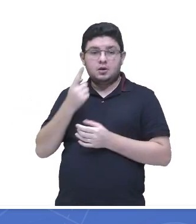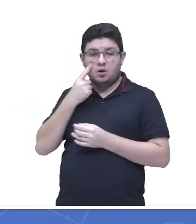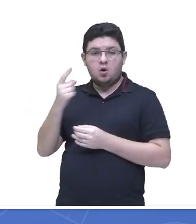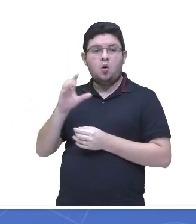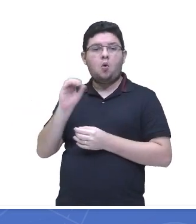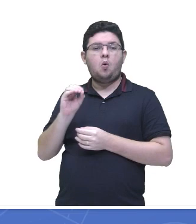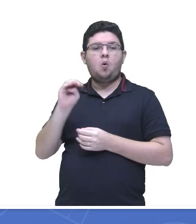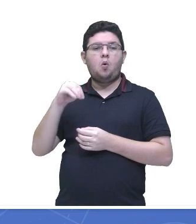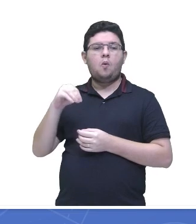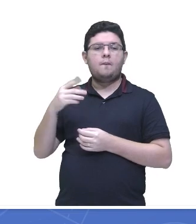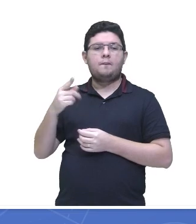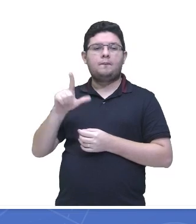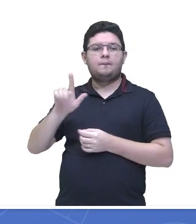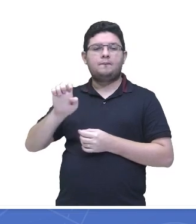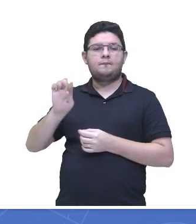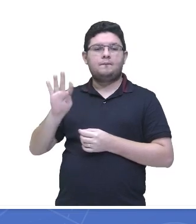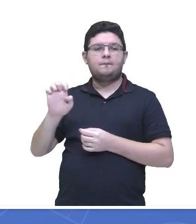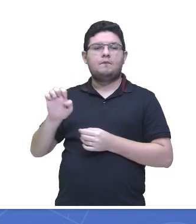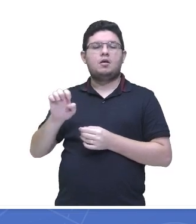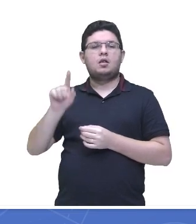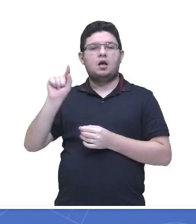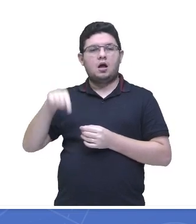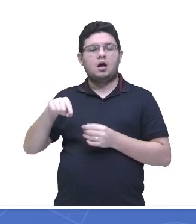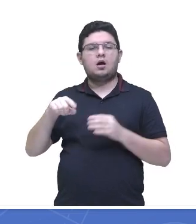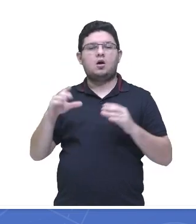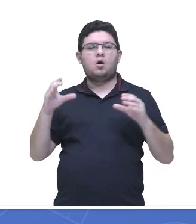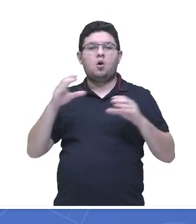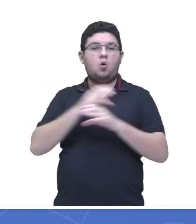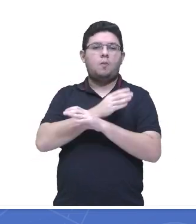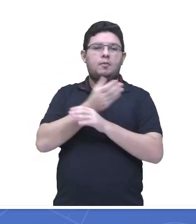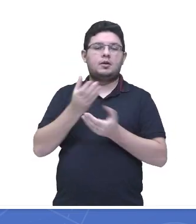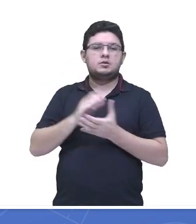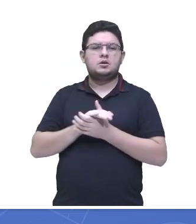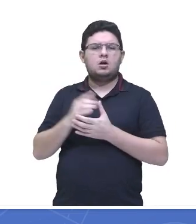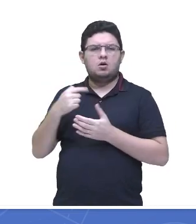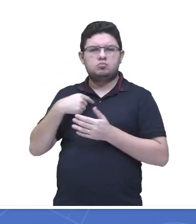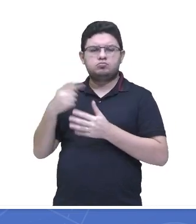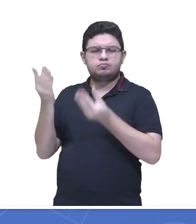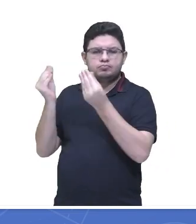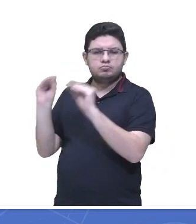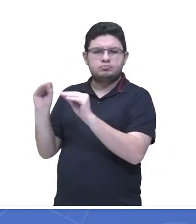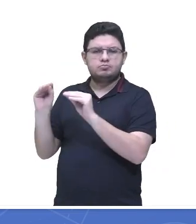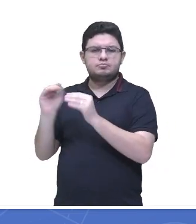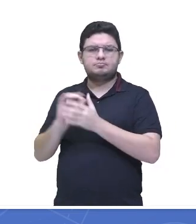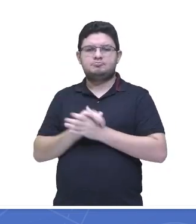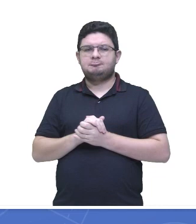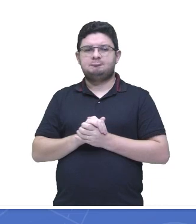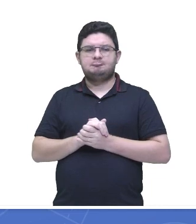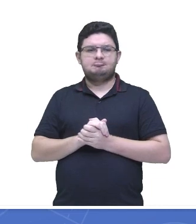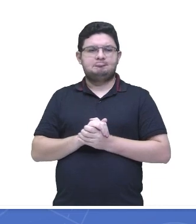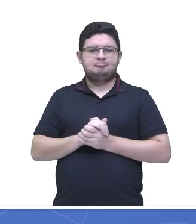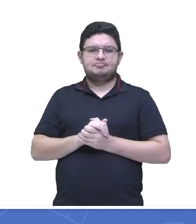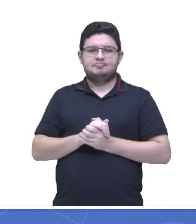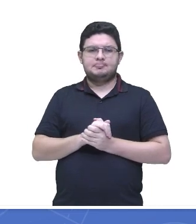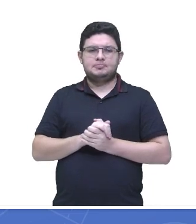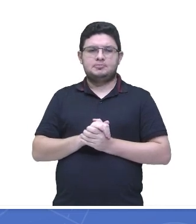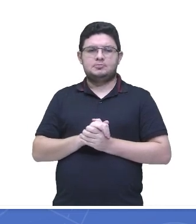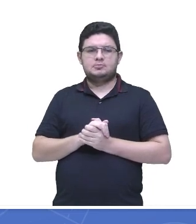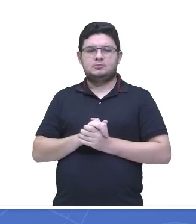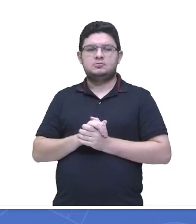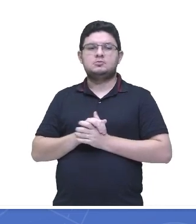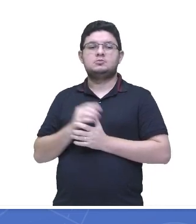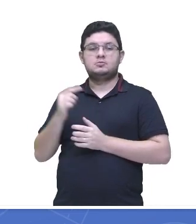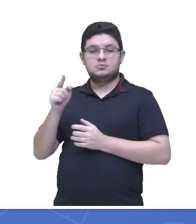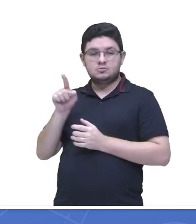Ou completo, pode ser o verbo, o substantivo. Eu vou acrescentar um prefixo aí, vamos ver o que acontece. Complete, complete.